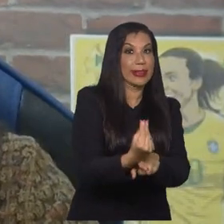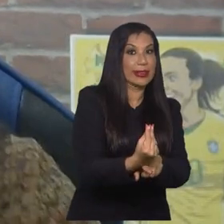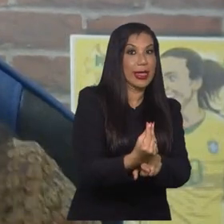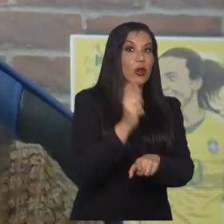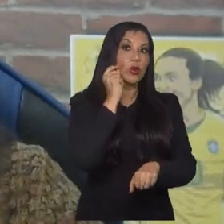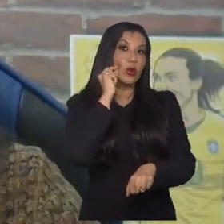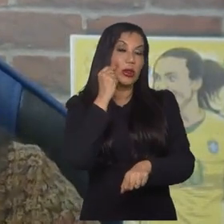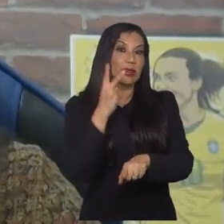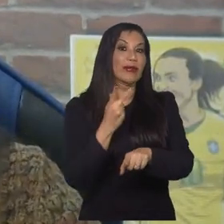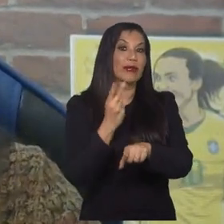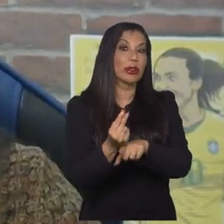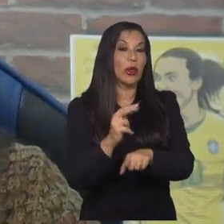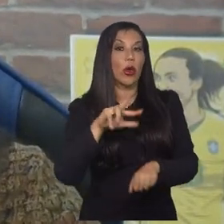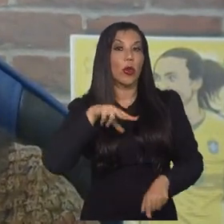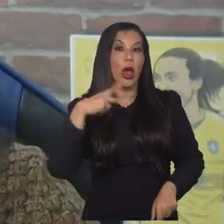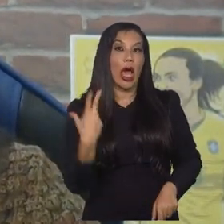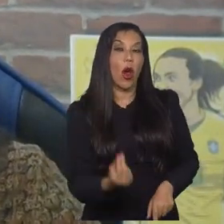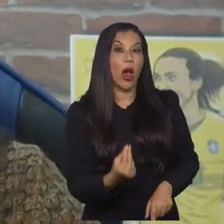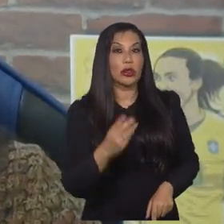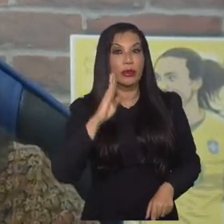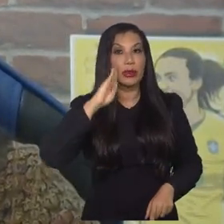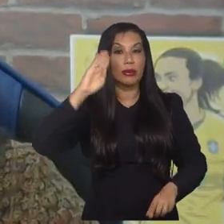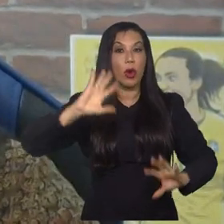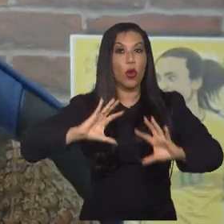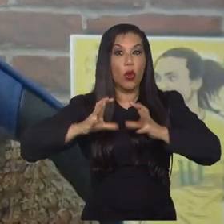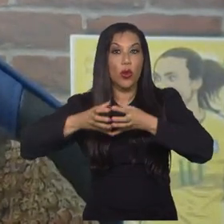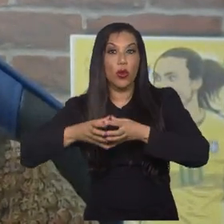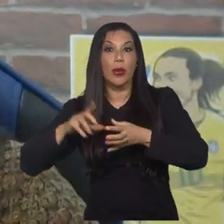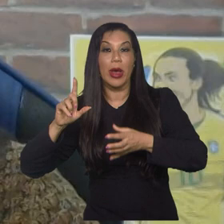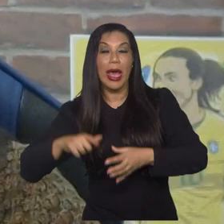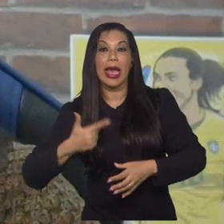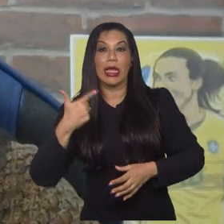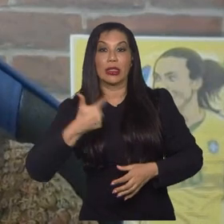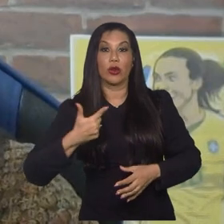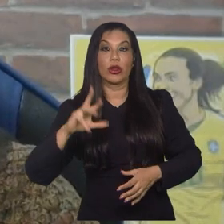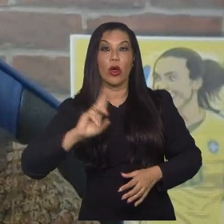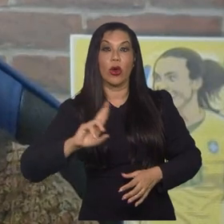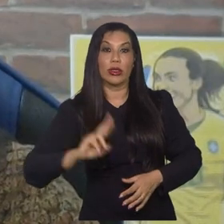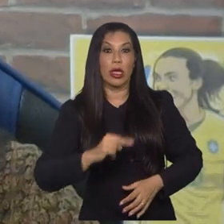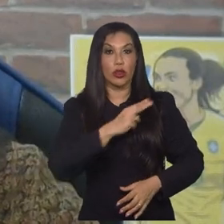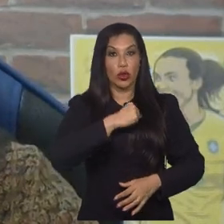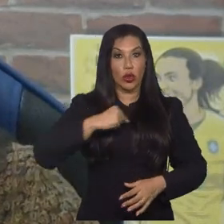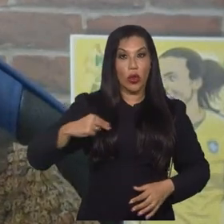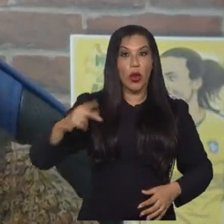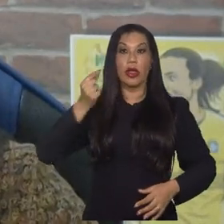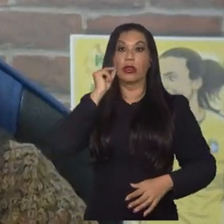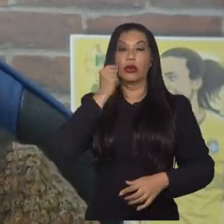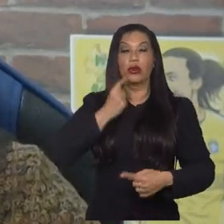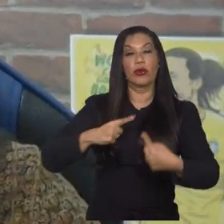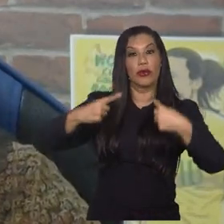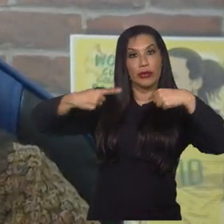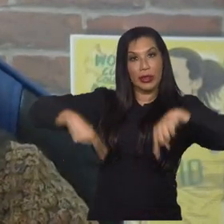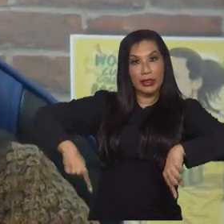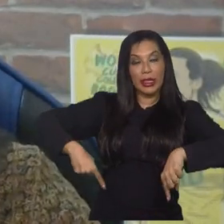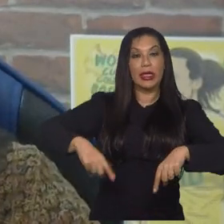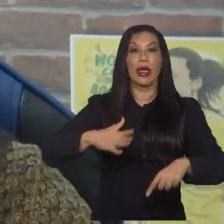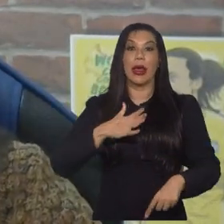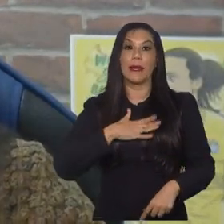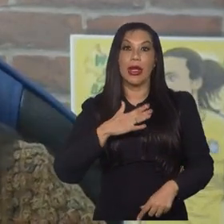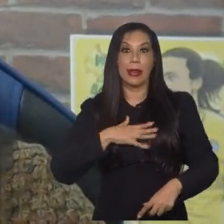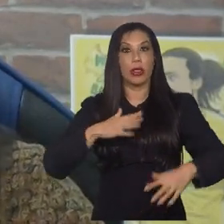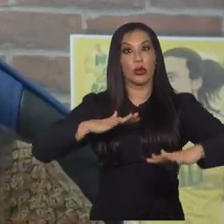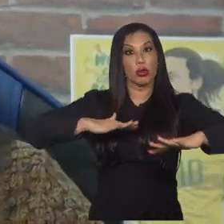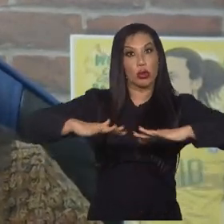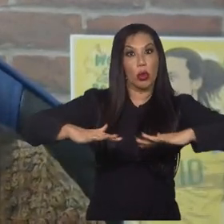para a Suíça, porque eu acho que a chave do grupo está na segunda rodada, quando Noruega e Suíça vão se enfrentar, e aí para mim vai ser o um